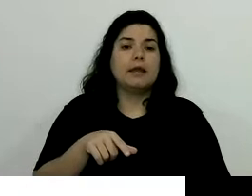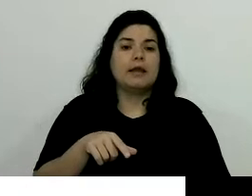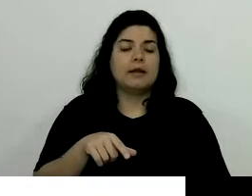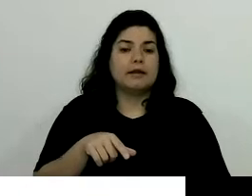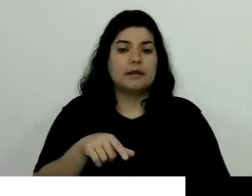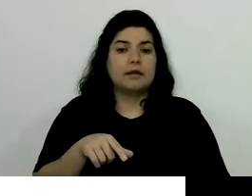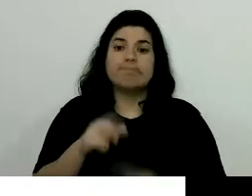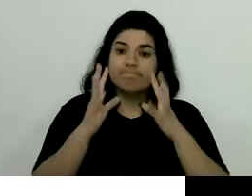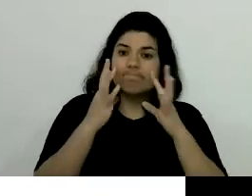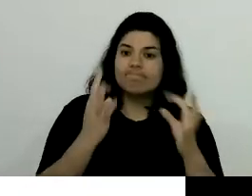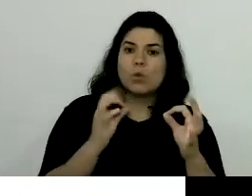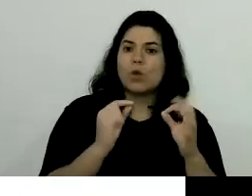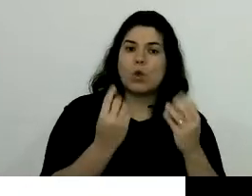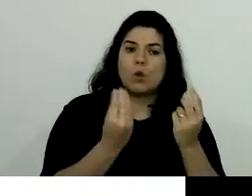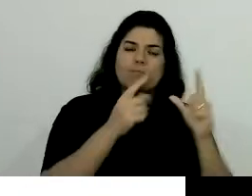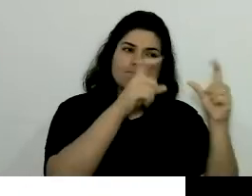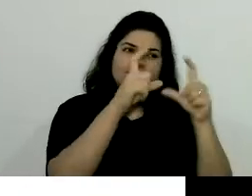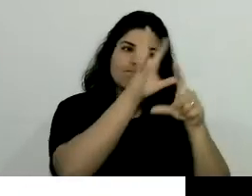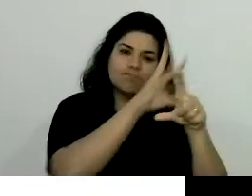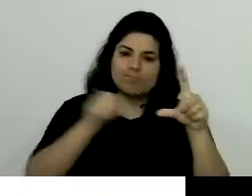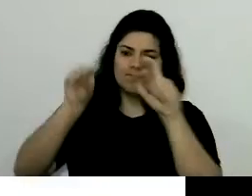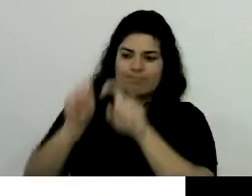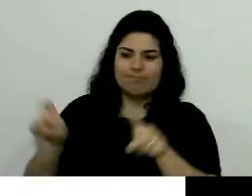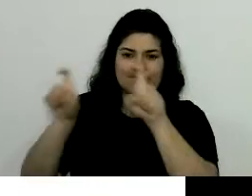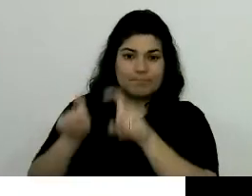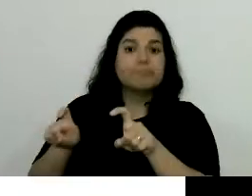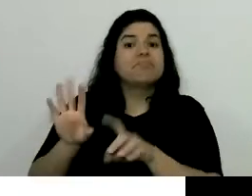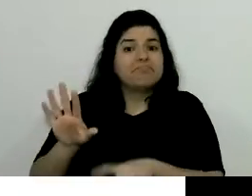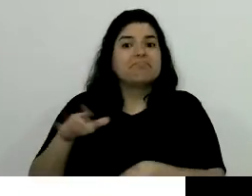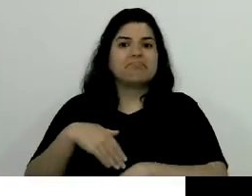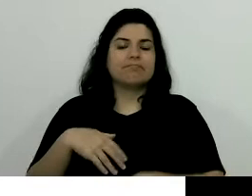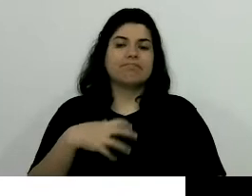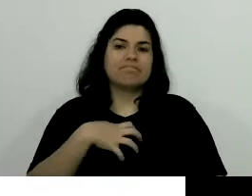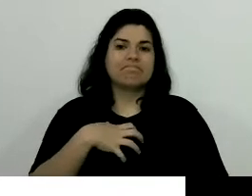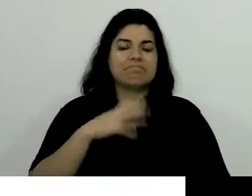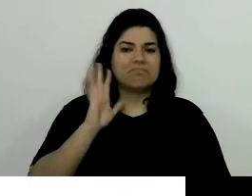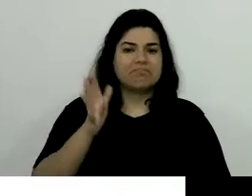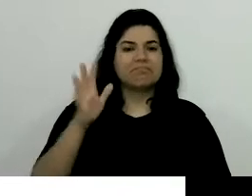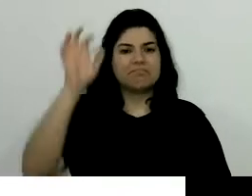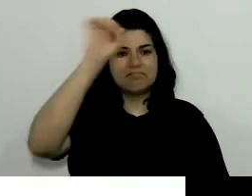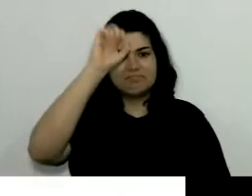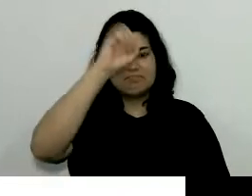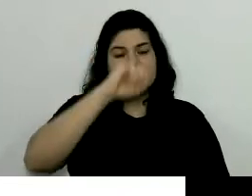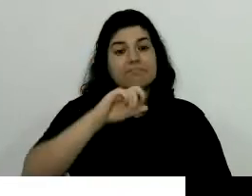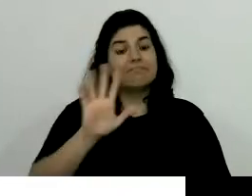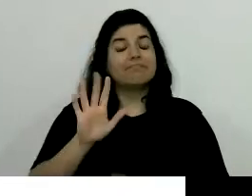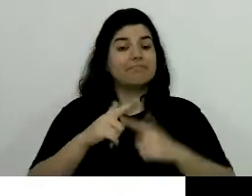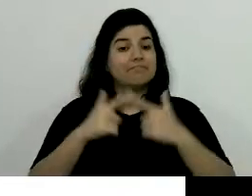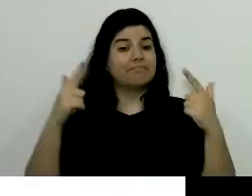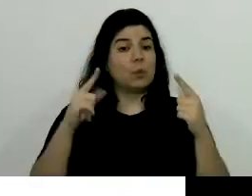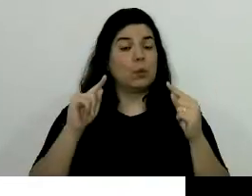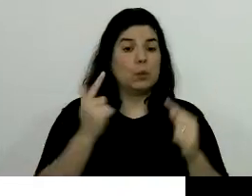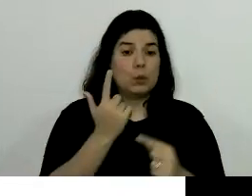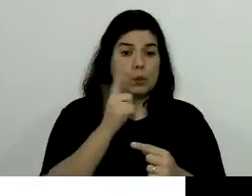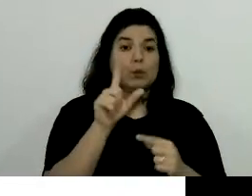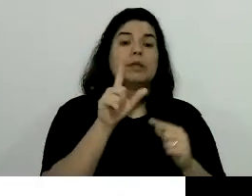obsolescência das formas de digitalização. Isso nós passamos na pele, né, e ainda bem que nós havíamos feito a reprodução